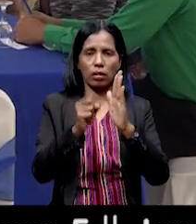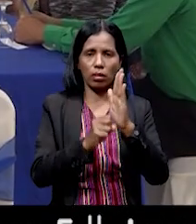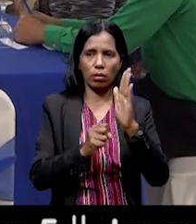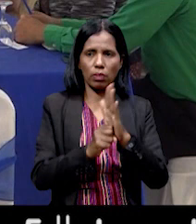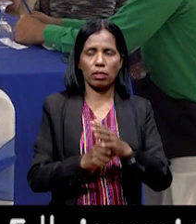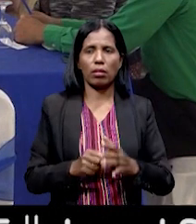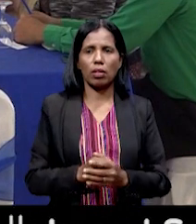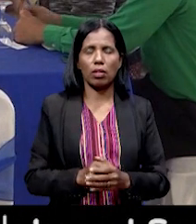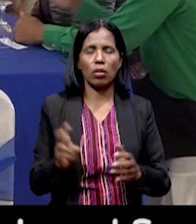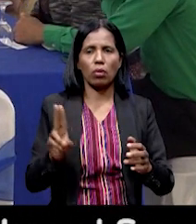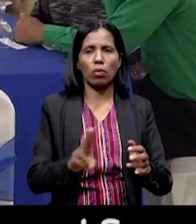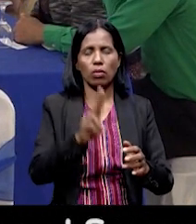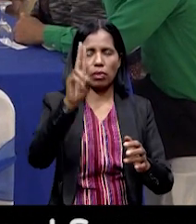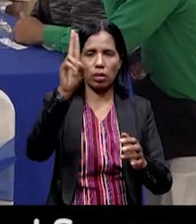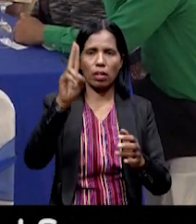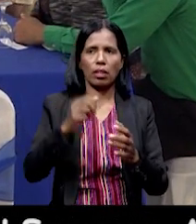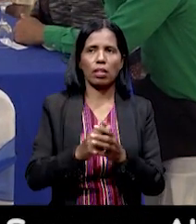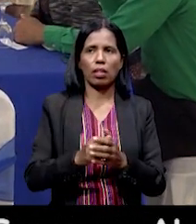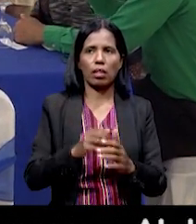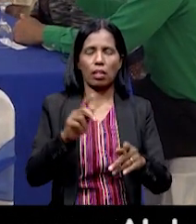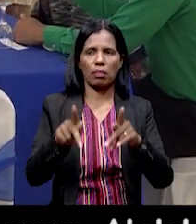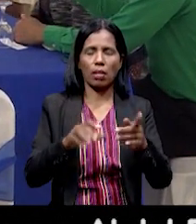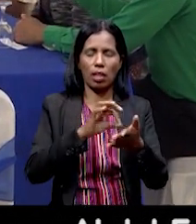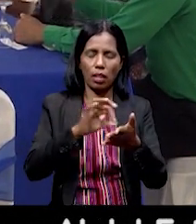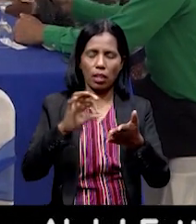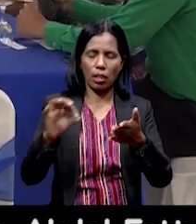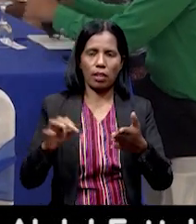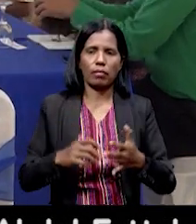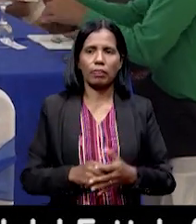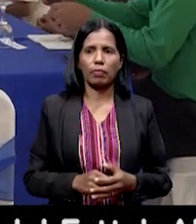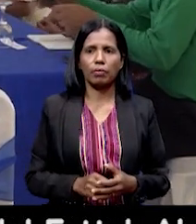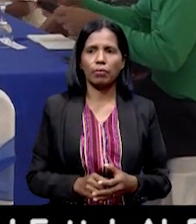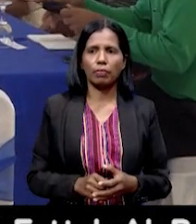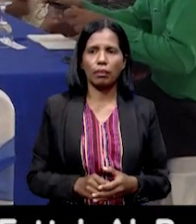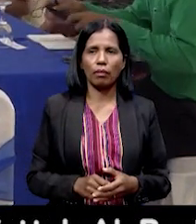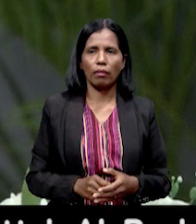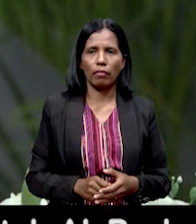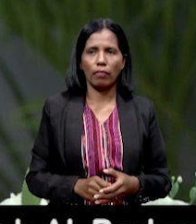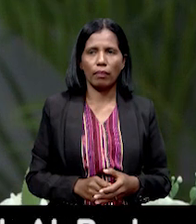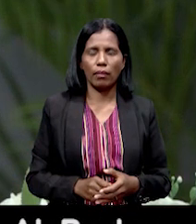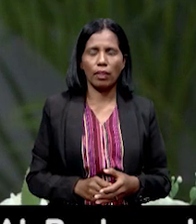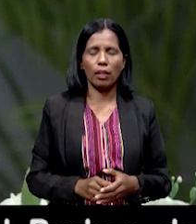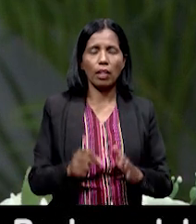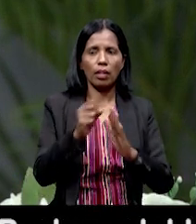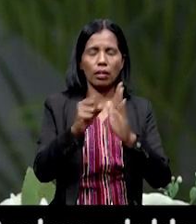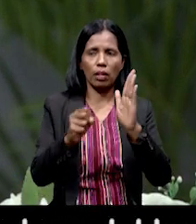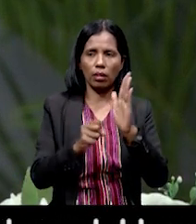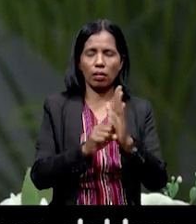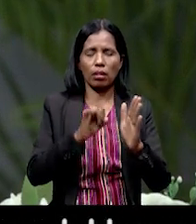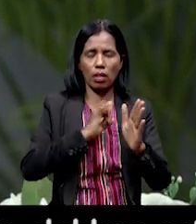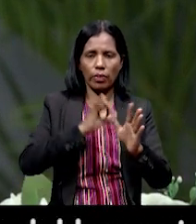identidade universitária da Bel, e mais querer que ele tenha estatuto. Estatuto que tem minha lei, ao